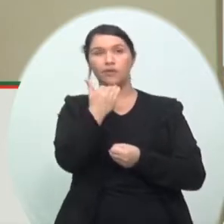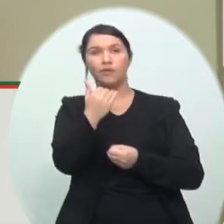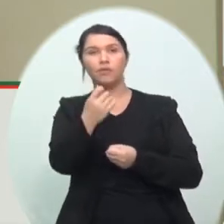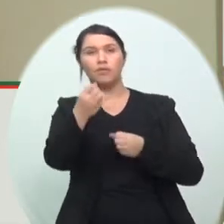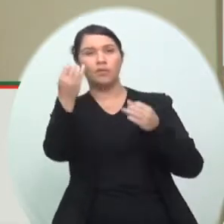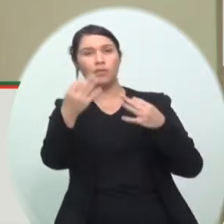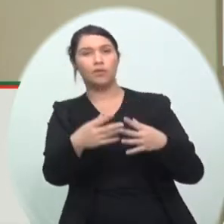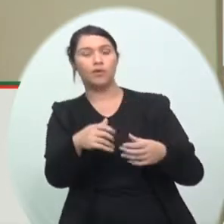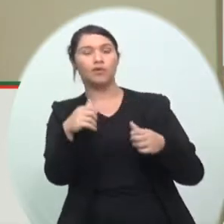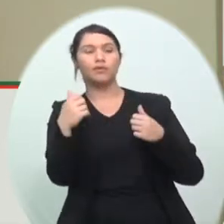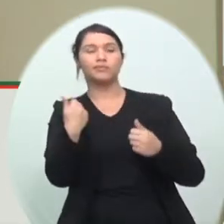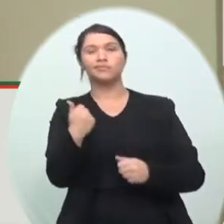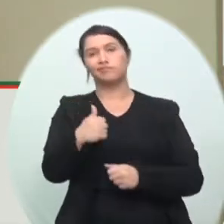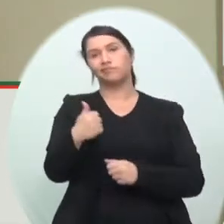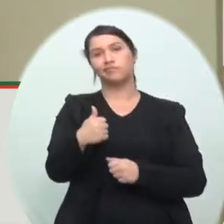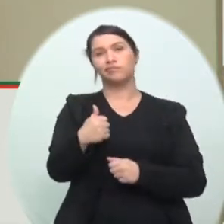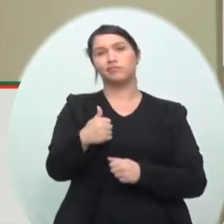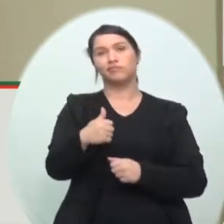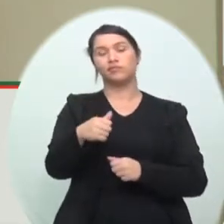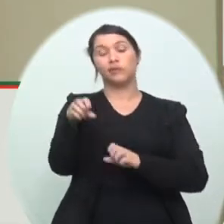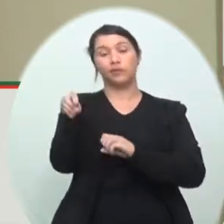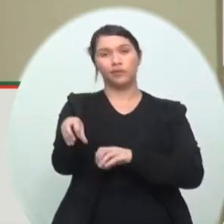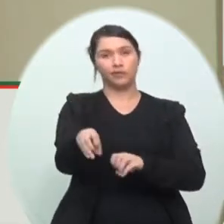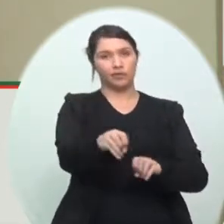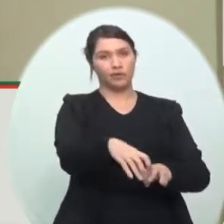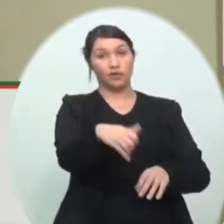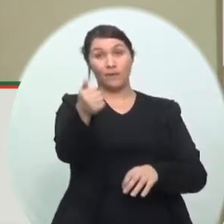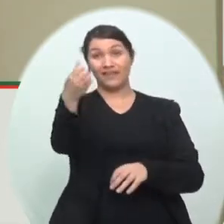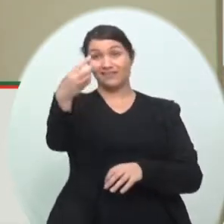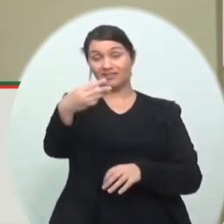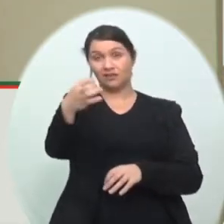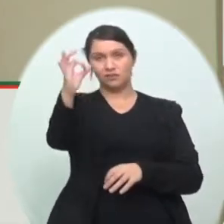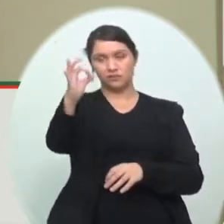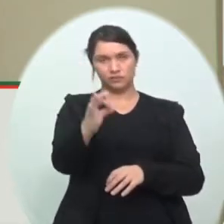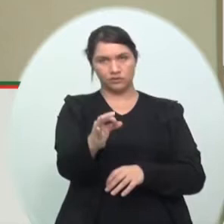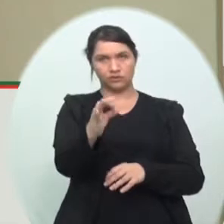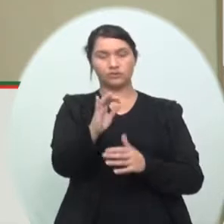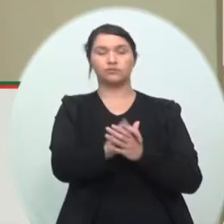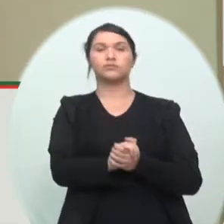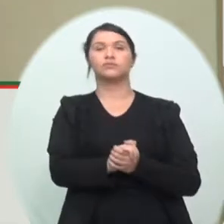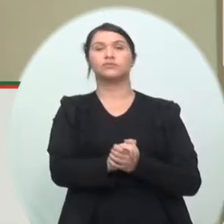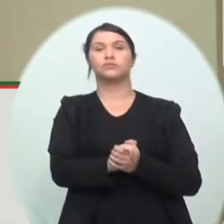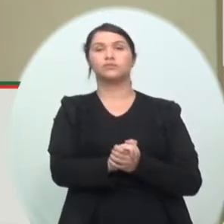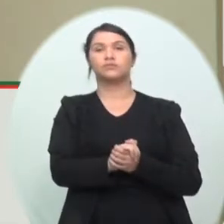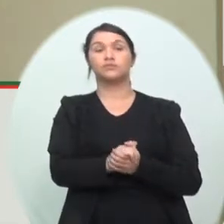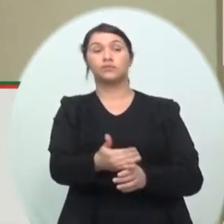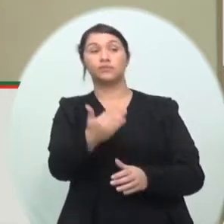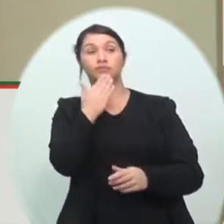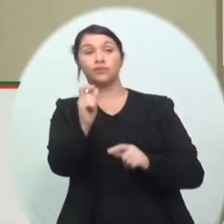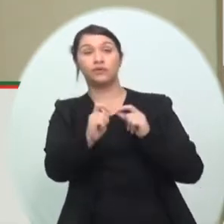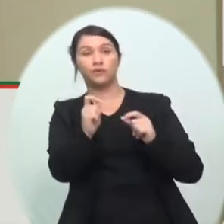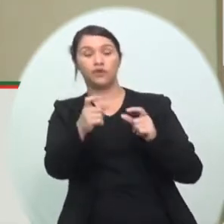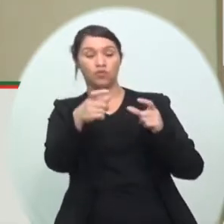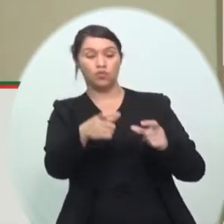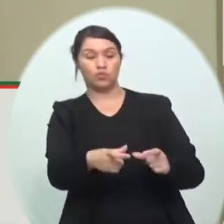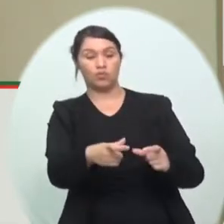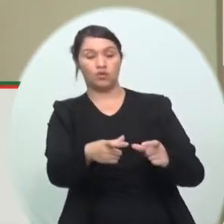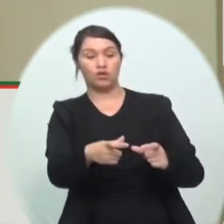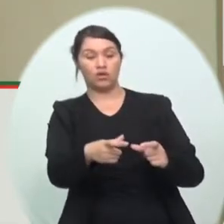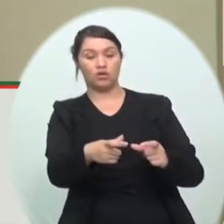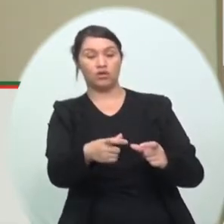13%, Marinho, pediram, nesse seminário Criciúma da Manhã da Academia, a construção de um centro de inovação e